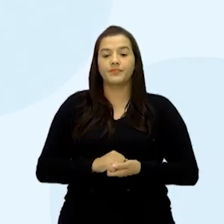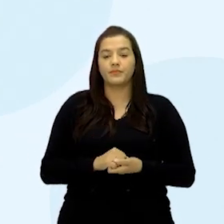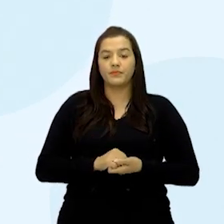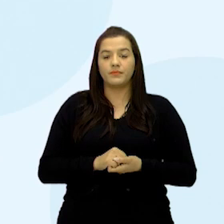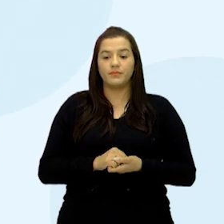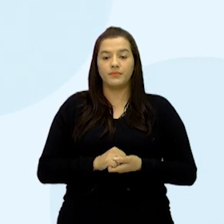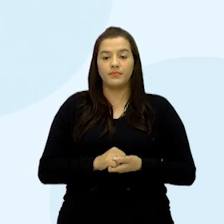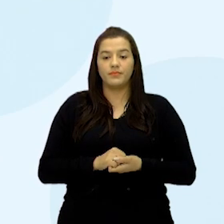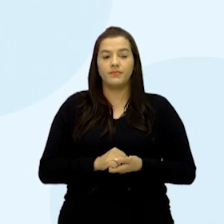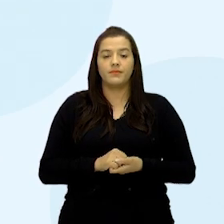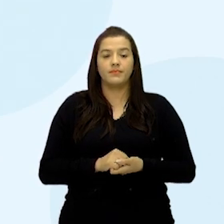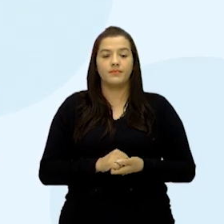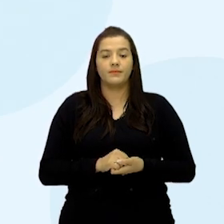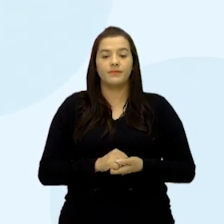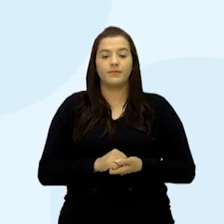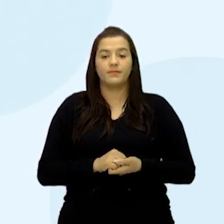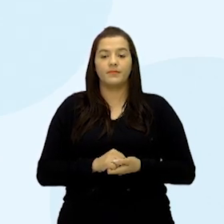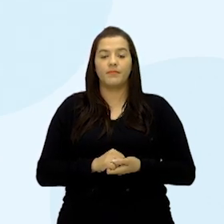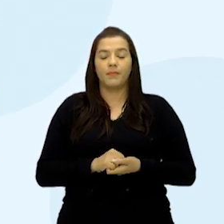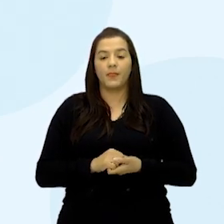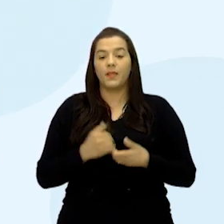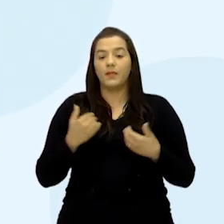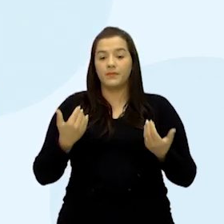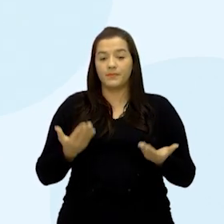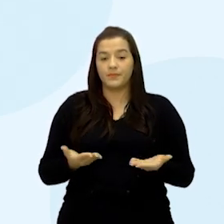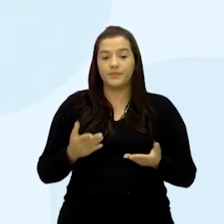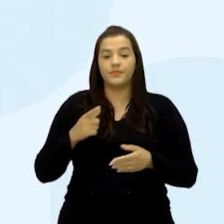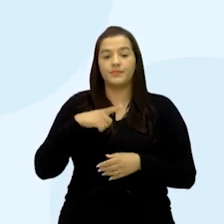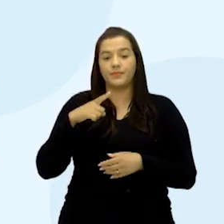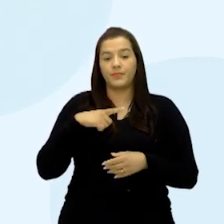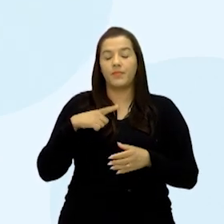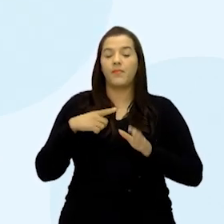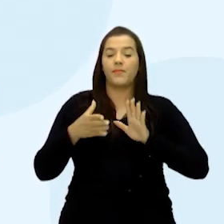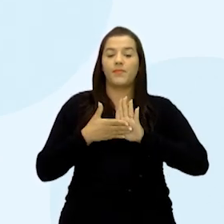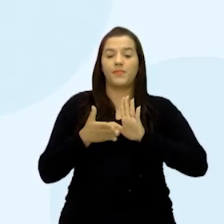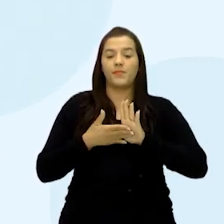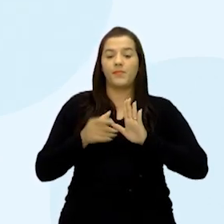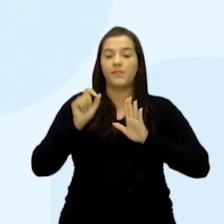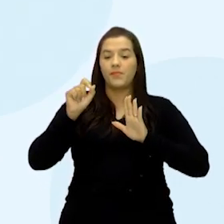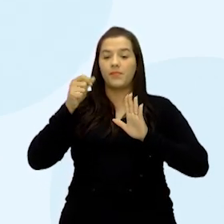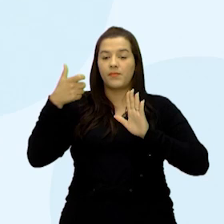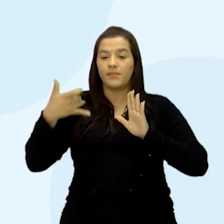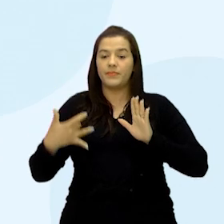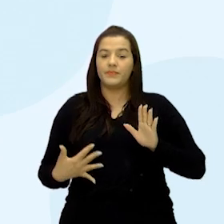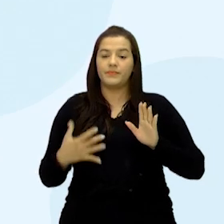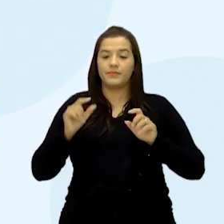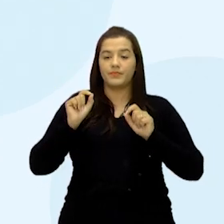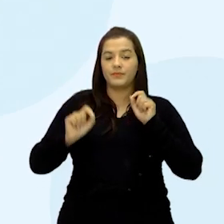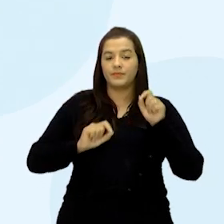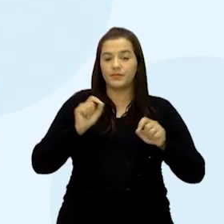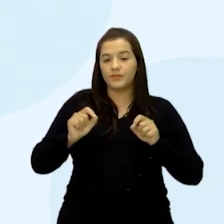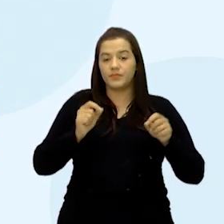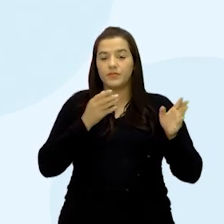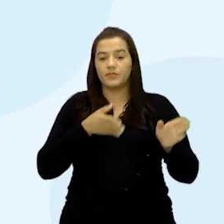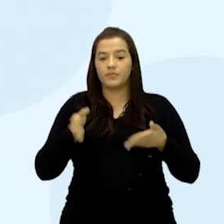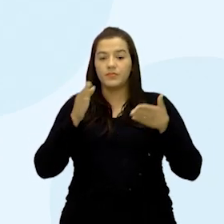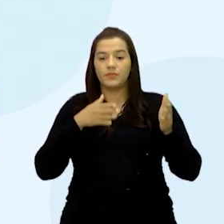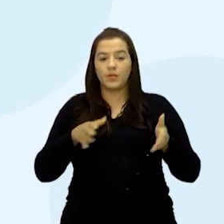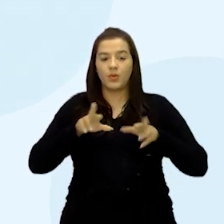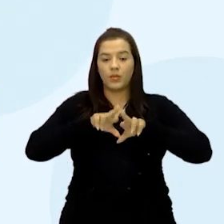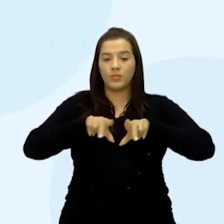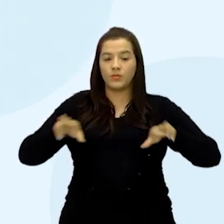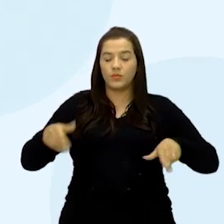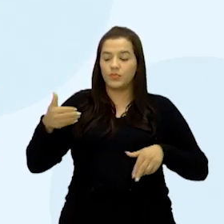termos, um termo qualquer aí dessa sequência. Então, aí tem a nossa proposta. Ó. Para isso, construa um fluxograma contendo